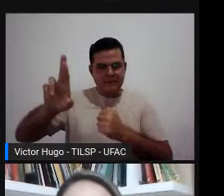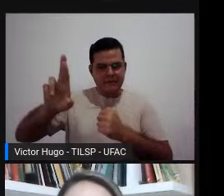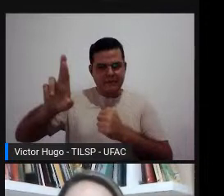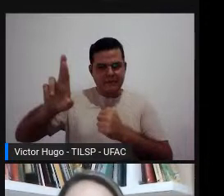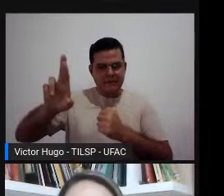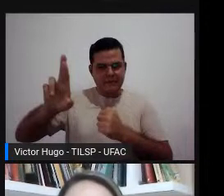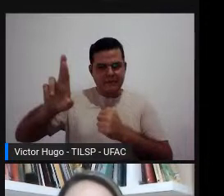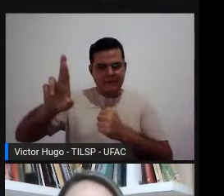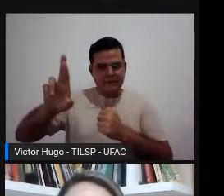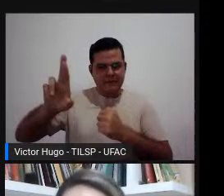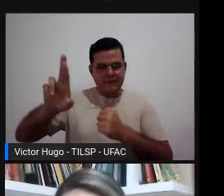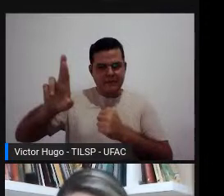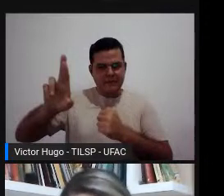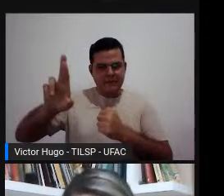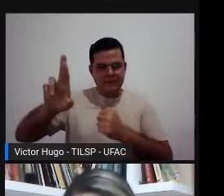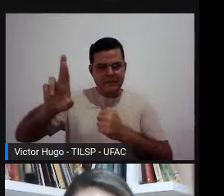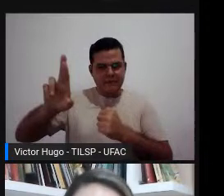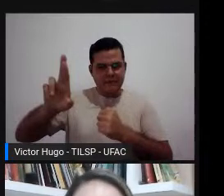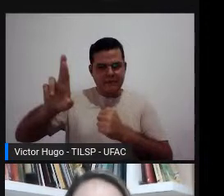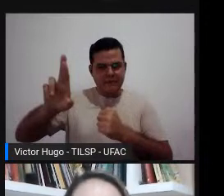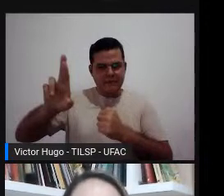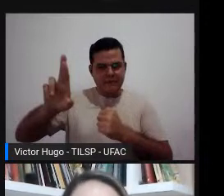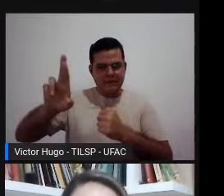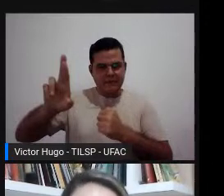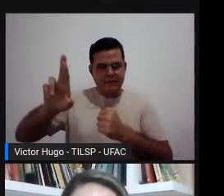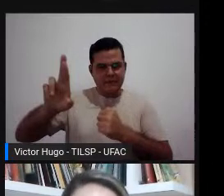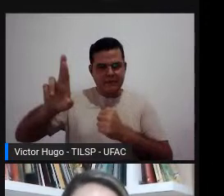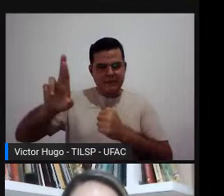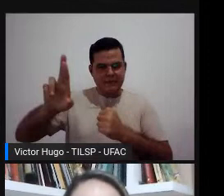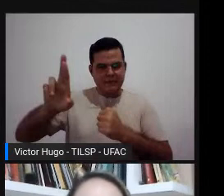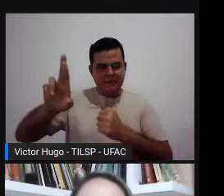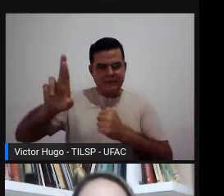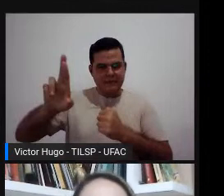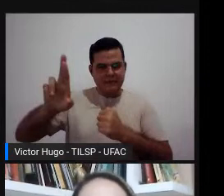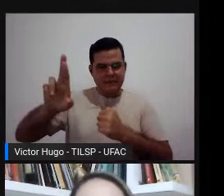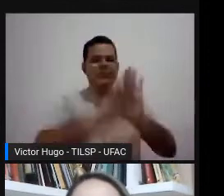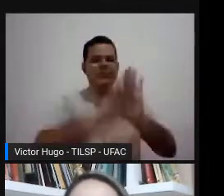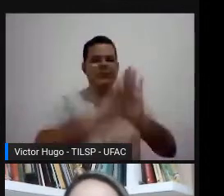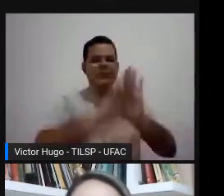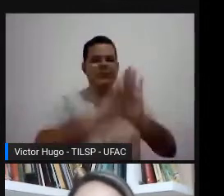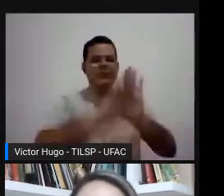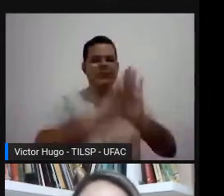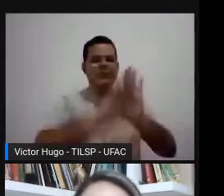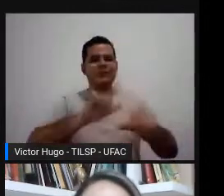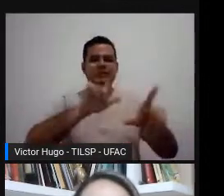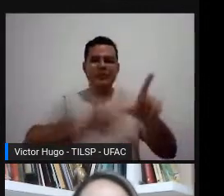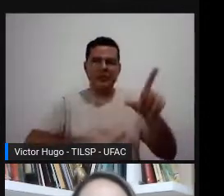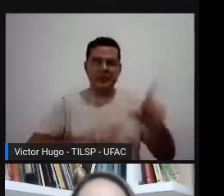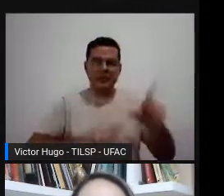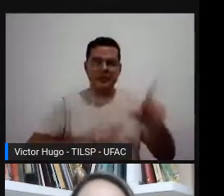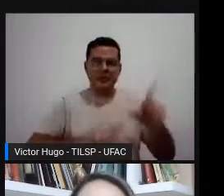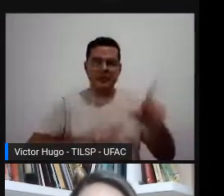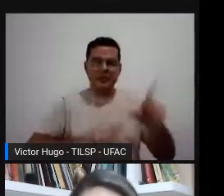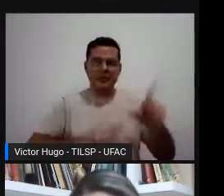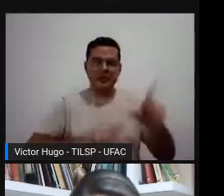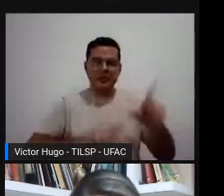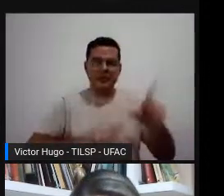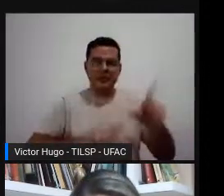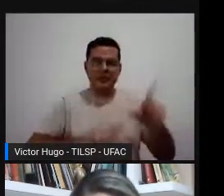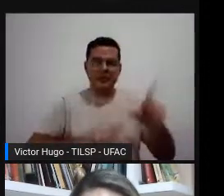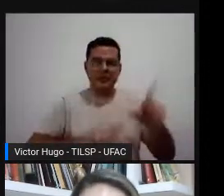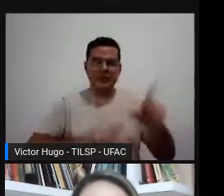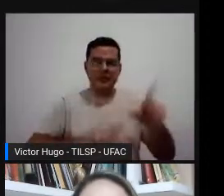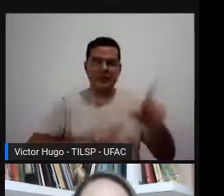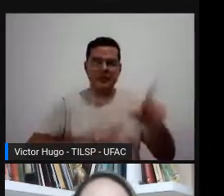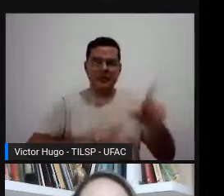1980 entre ditos e escritos. Então, é um pequeno recorte de um